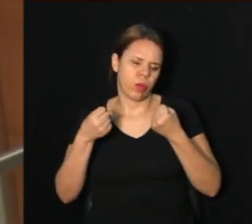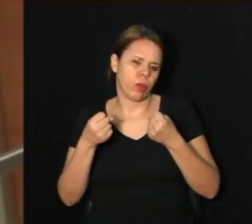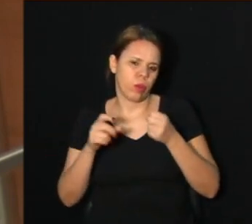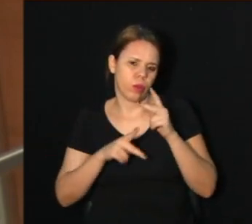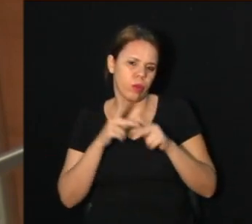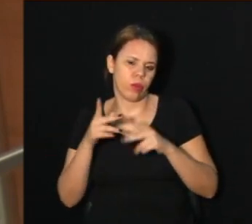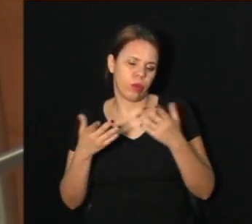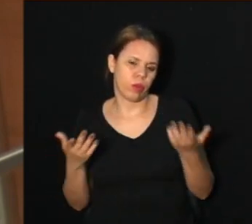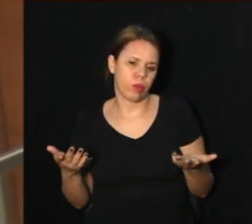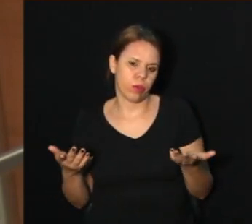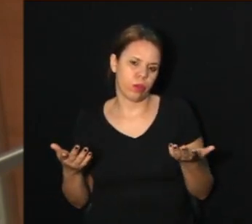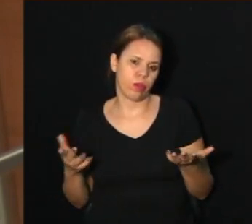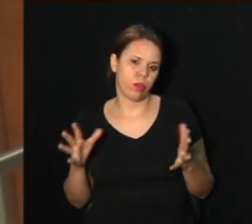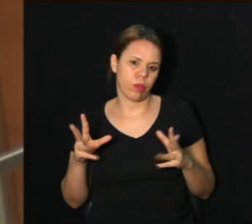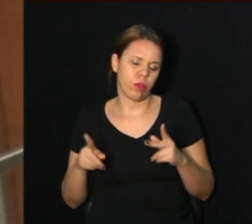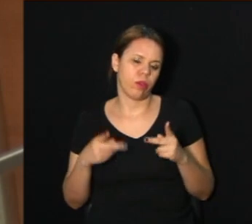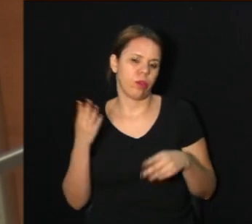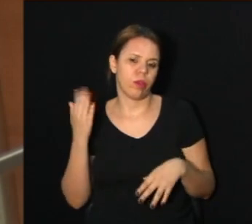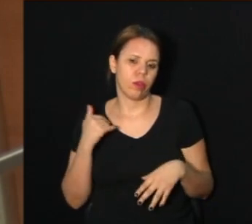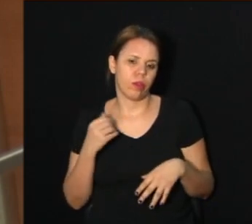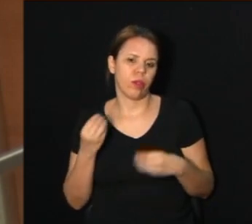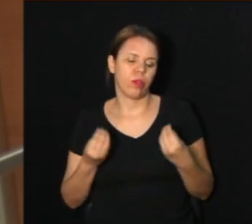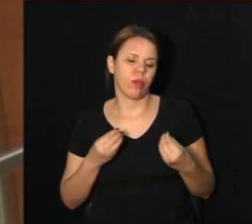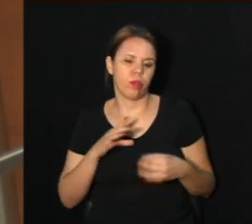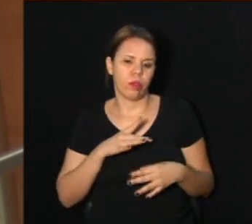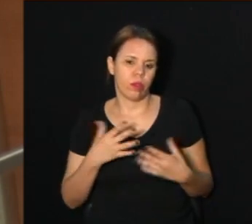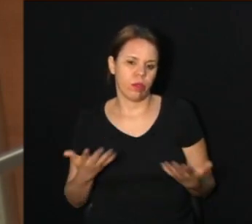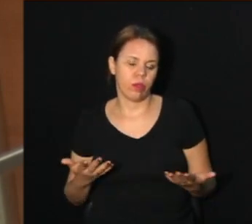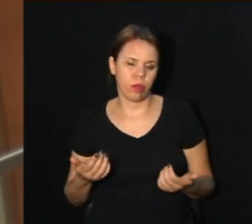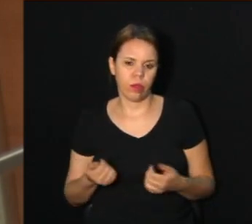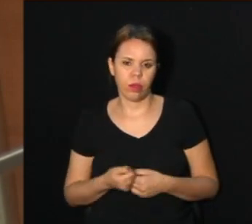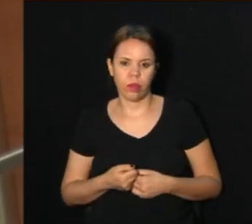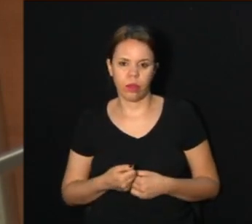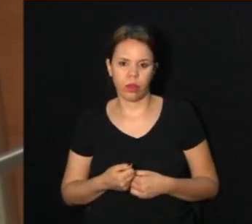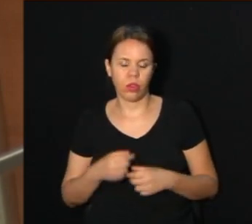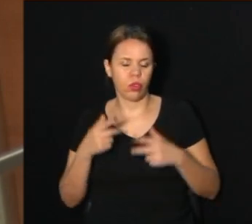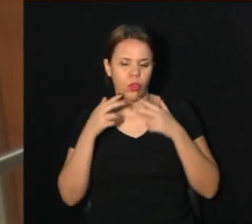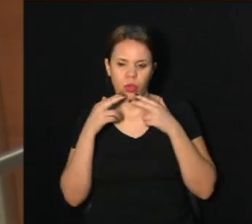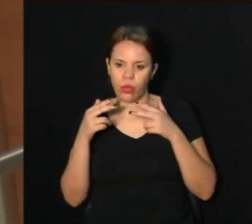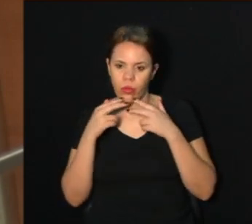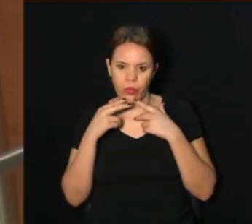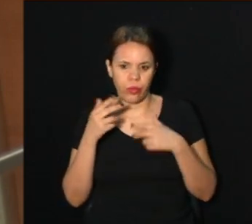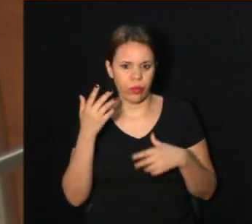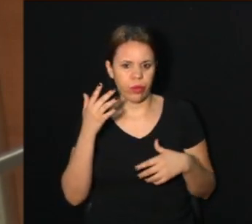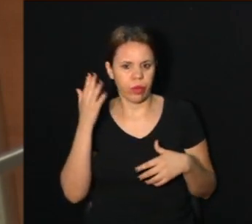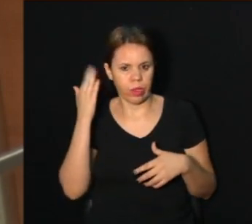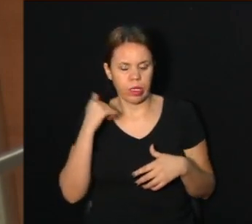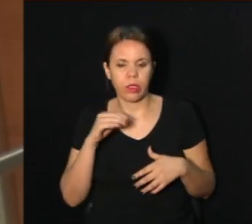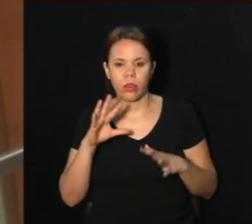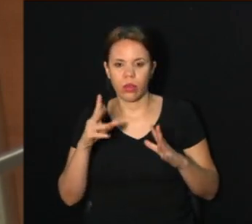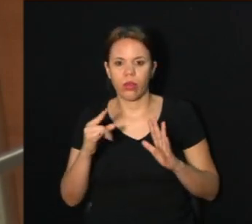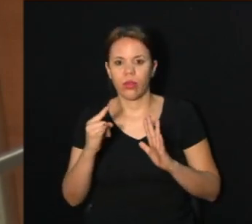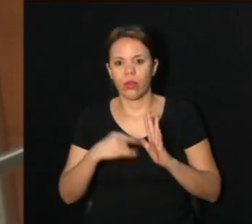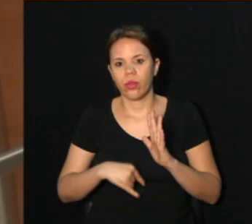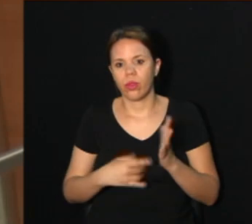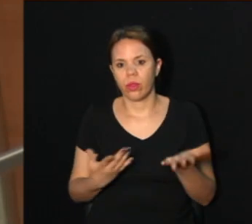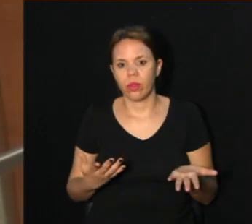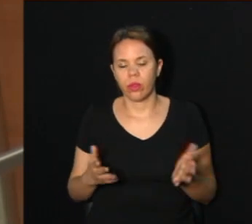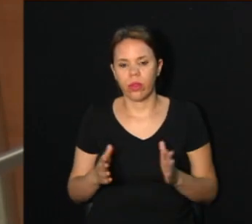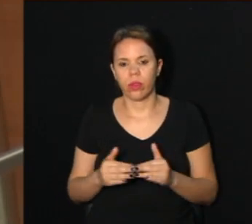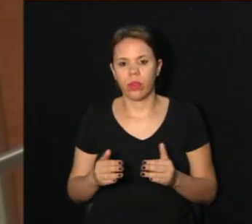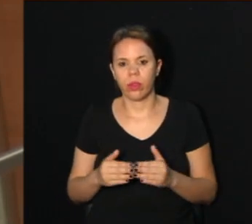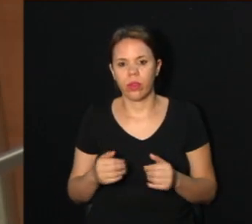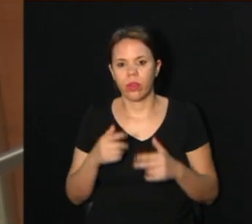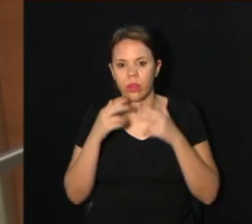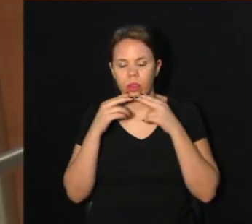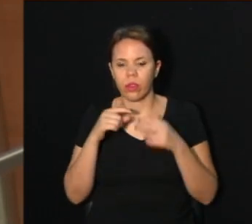né, em si. Todo mundo sabe como que a cidade está um caos, né? Não é novidade para ninguém. Todo mundo sabe da ficha do prefeito. Eu vou pedir também não é novidade